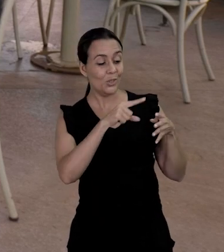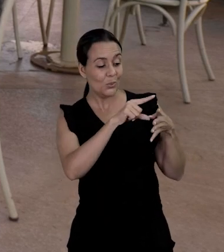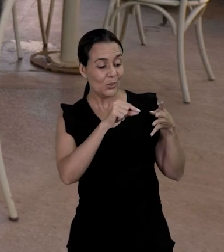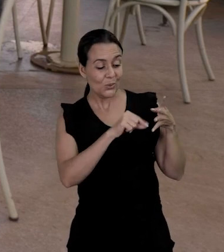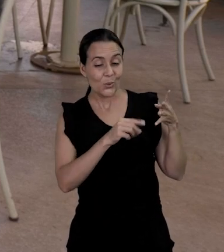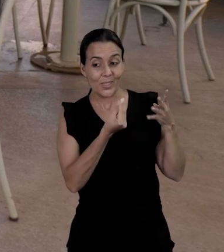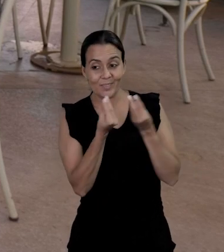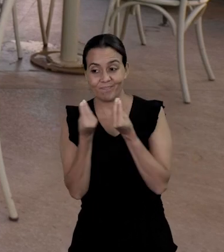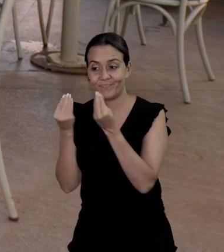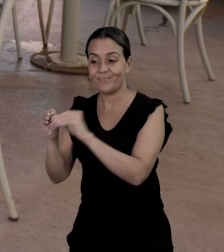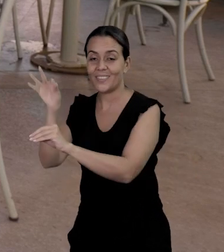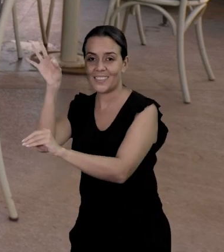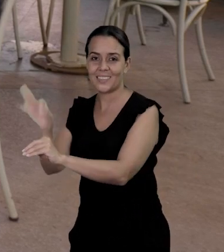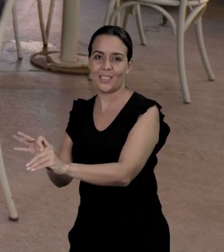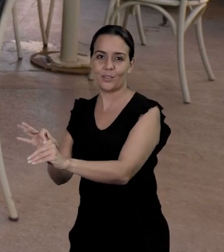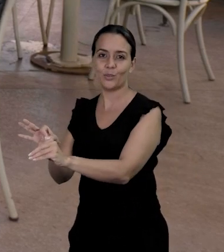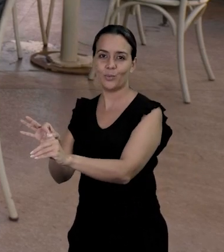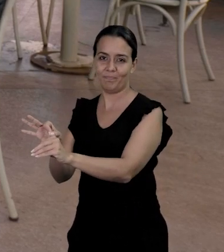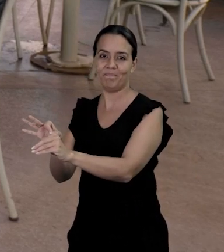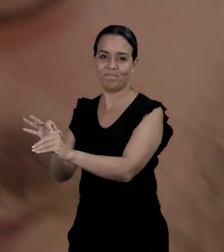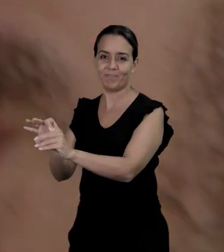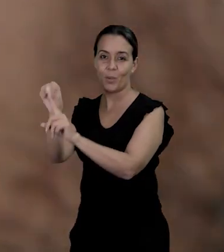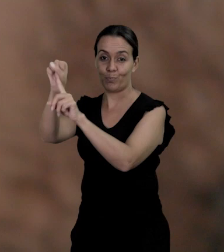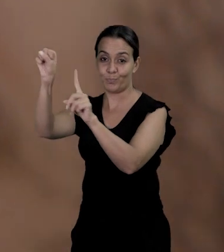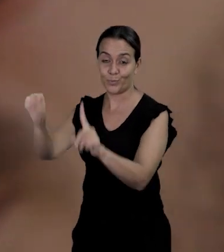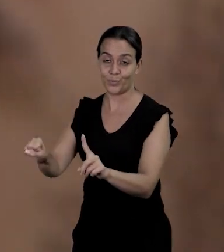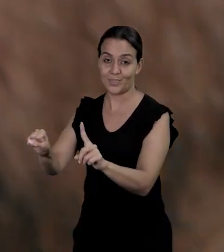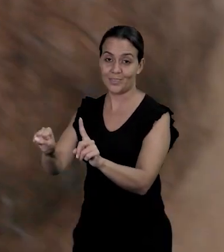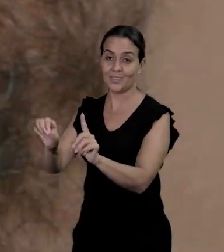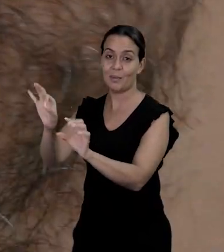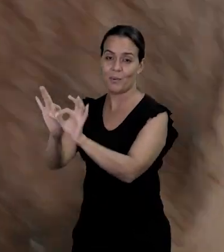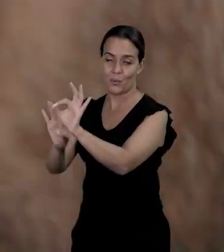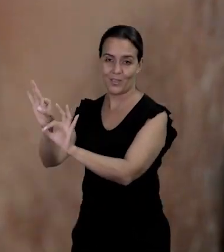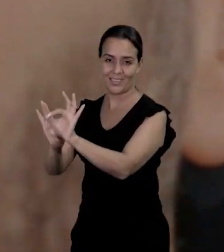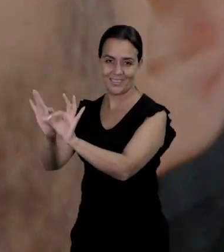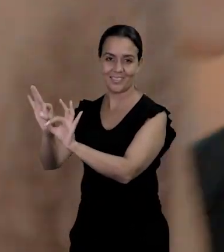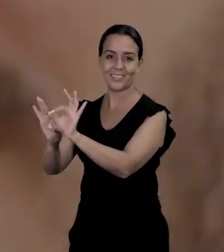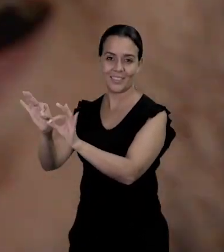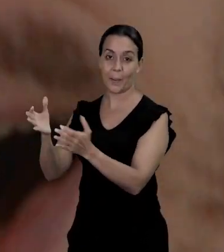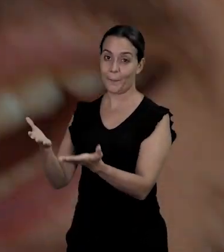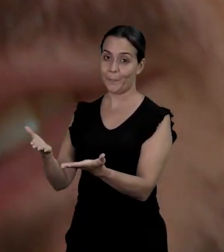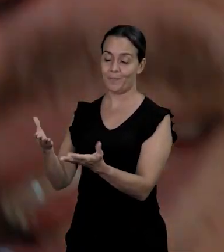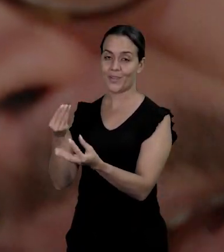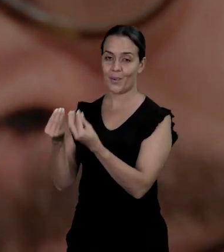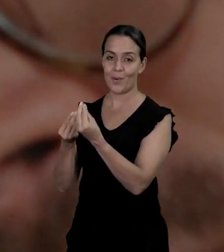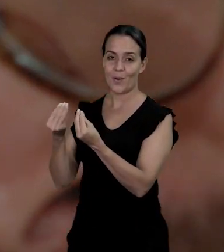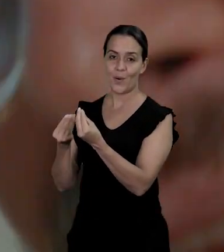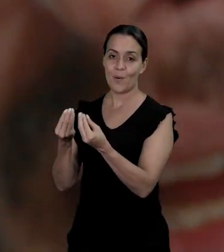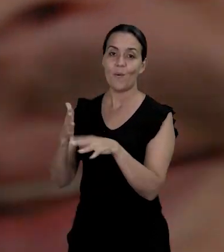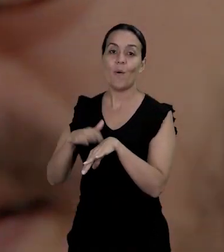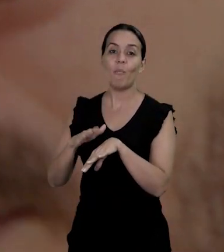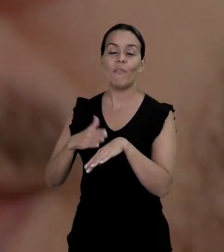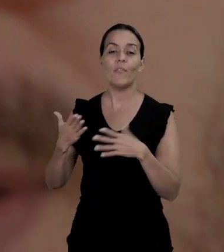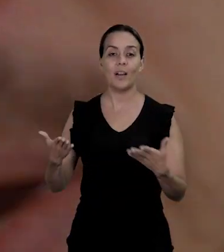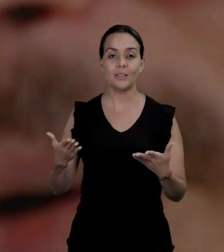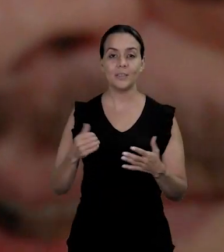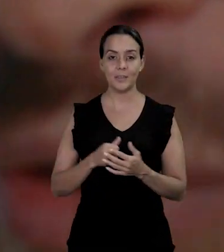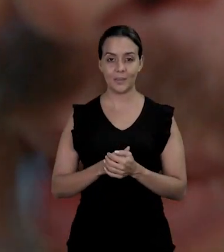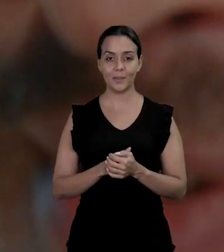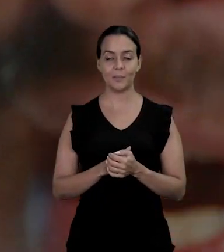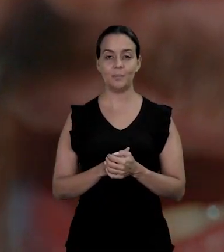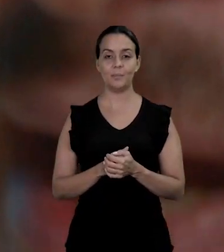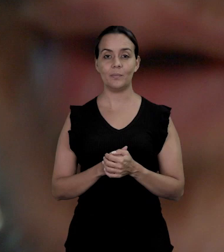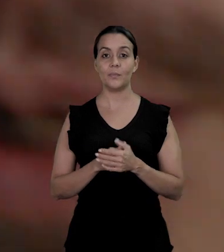o gênero dela, né? Só que para outras questões, se você tiver uma prática mais inclusiva, aí é legal a gente tentar, de repente, trabalhar